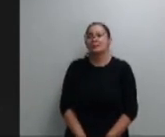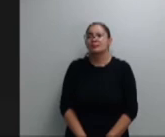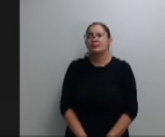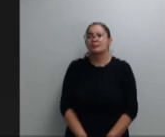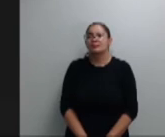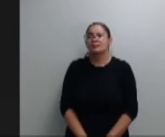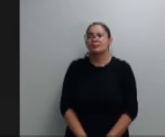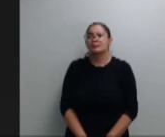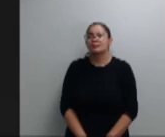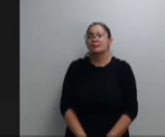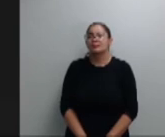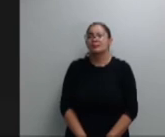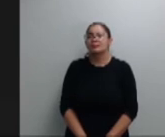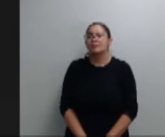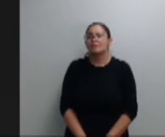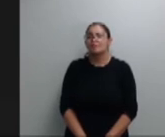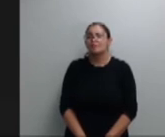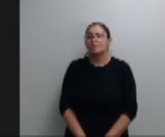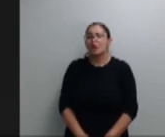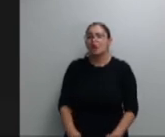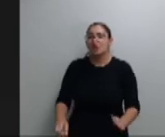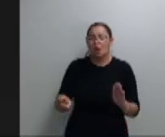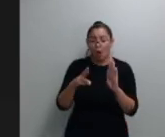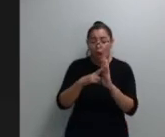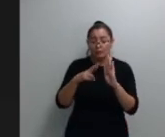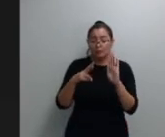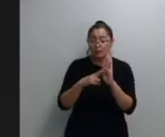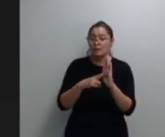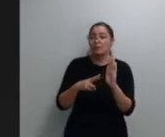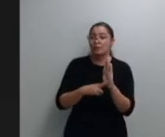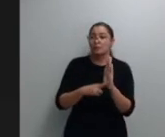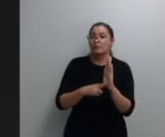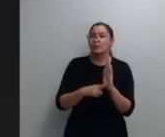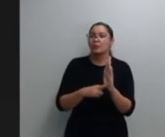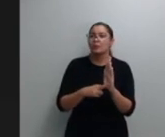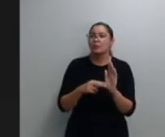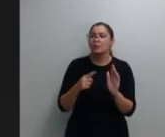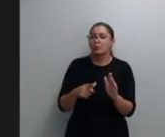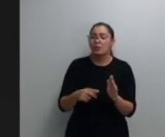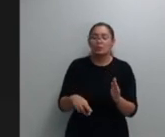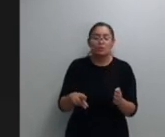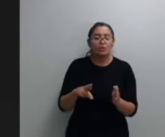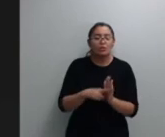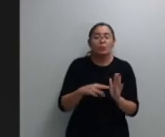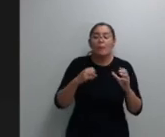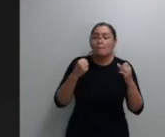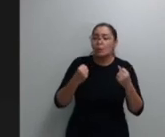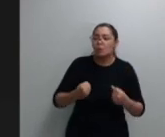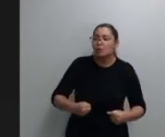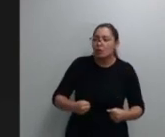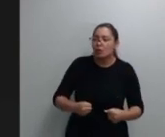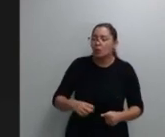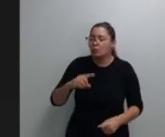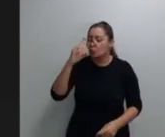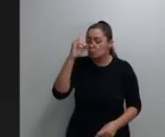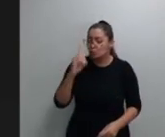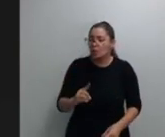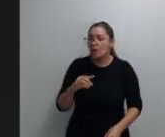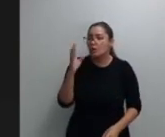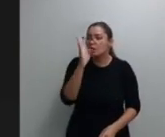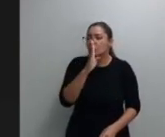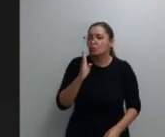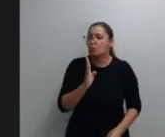da regulação de medidas anticoncorrenciais no que tange a regulação do poder econômico no direito brasileiro há que se